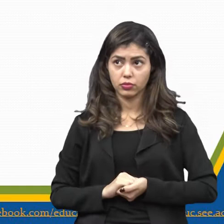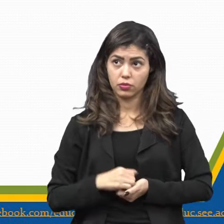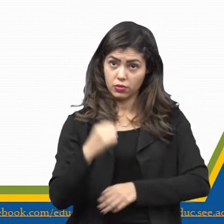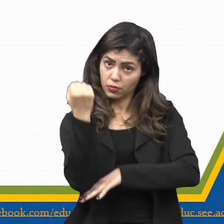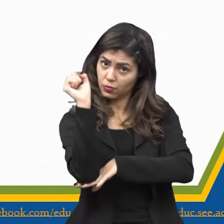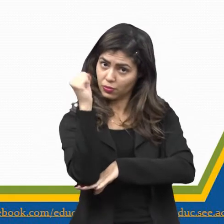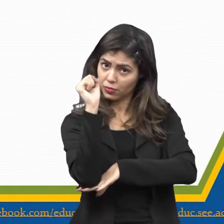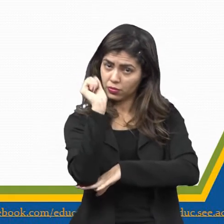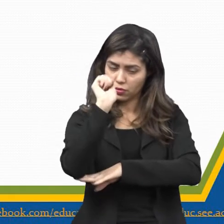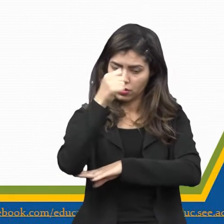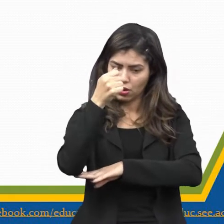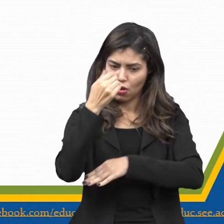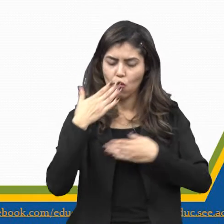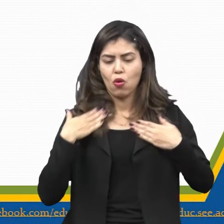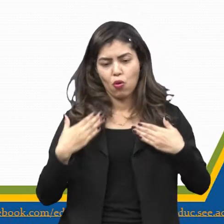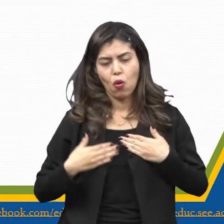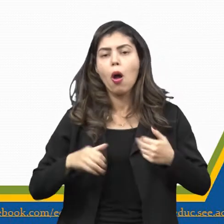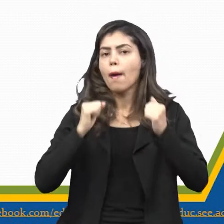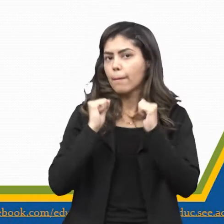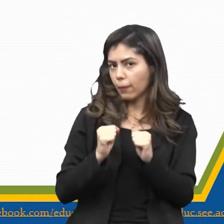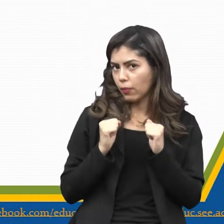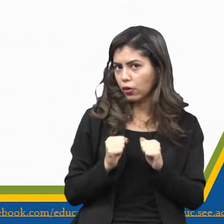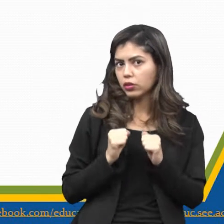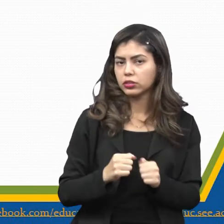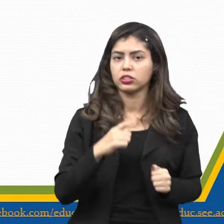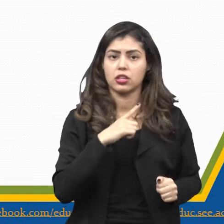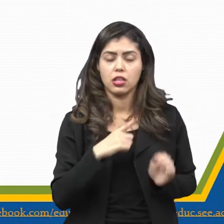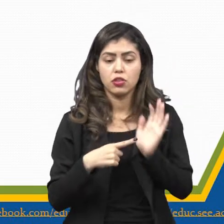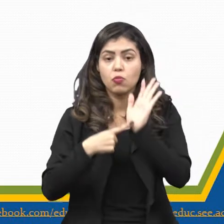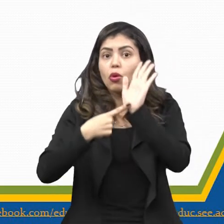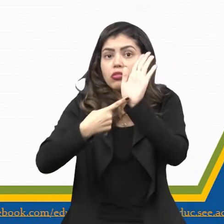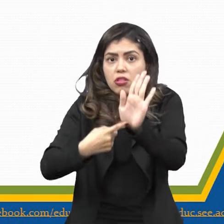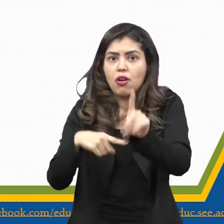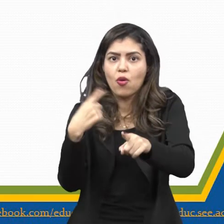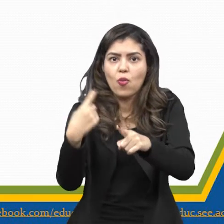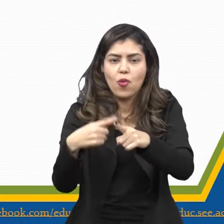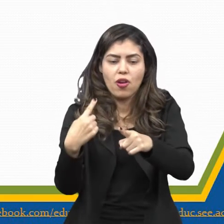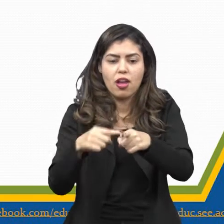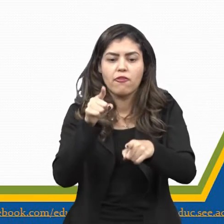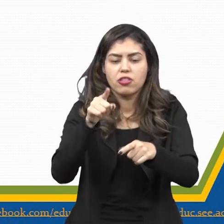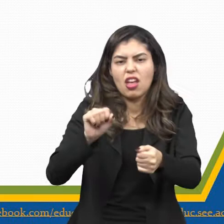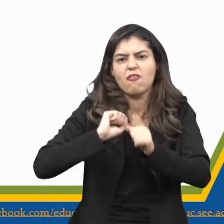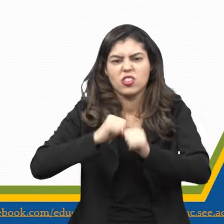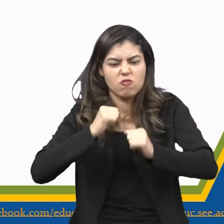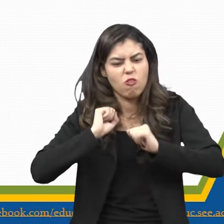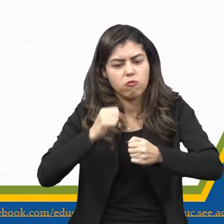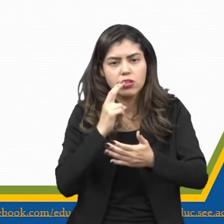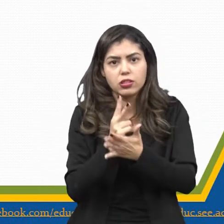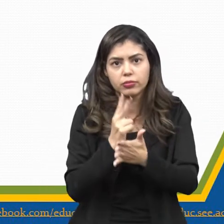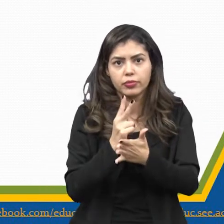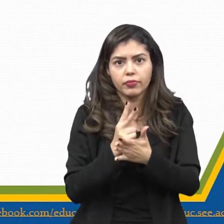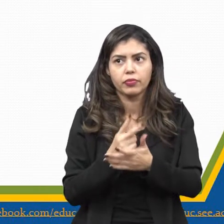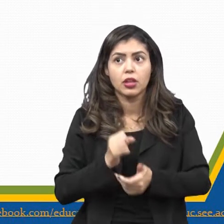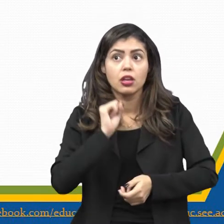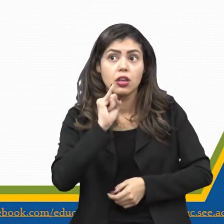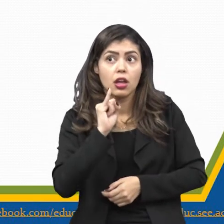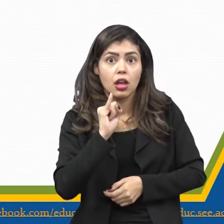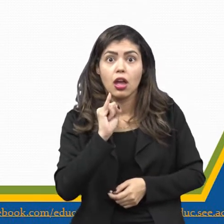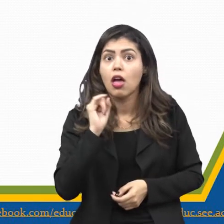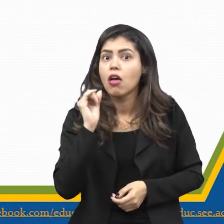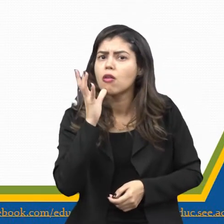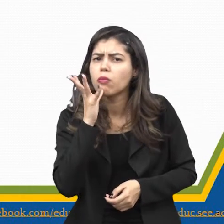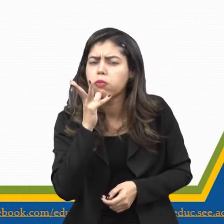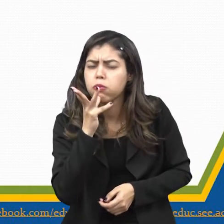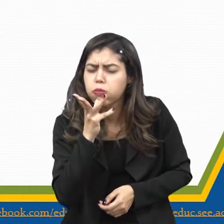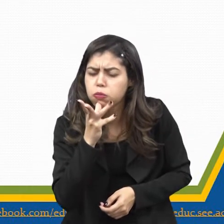8 sinais que o seu corpo pode dar que você está exagerando no exercício físico. Exemplos: você demora muito para se